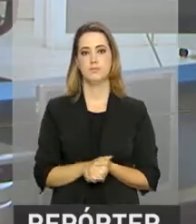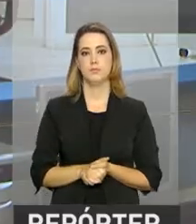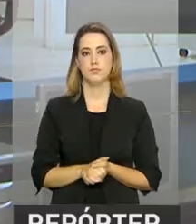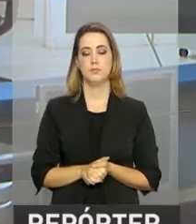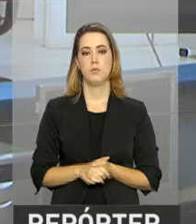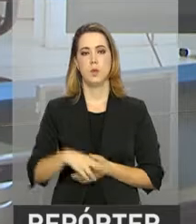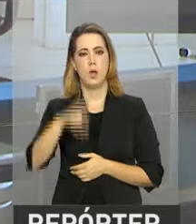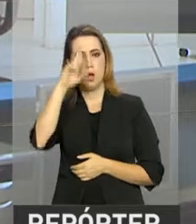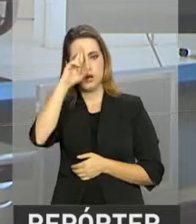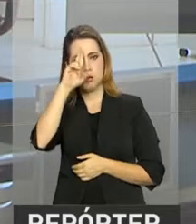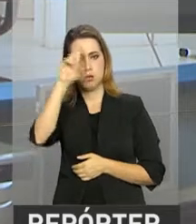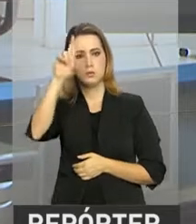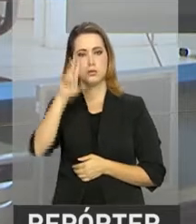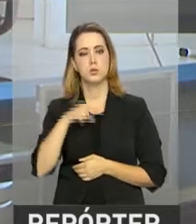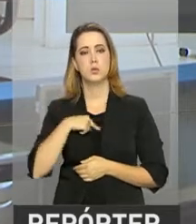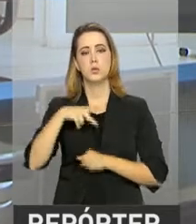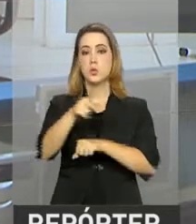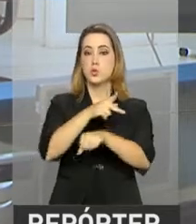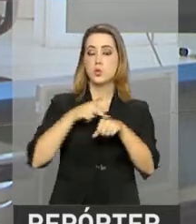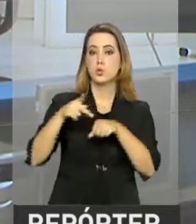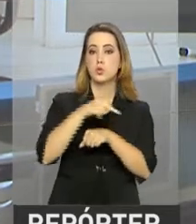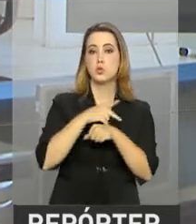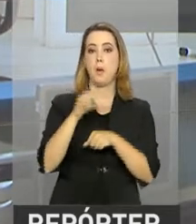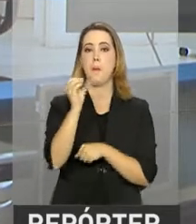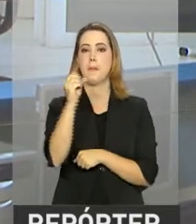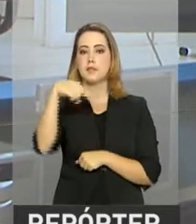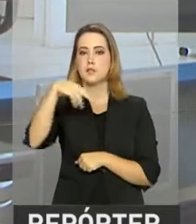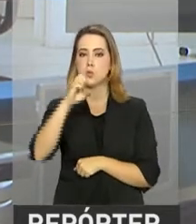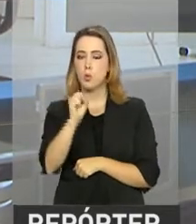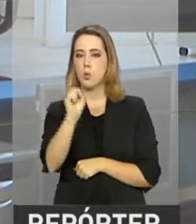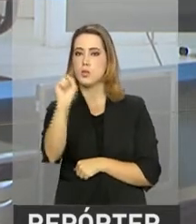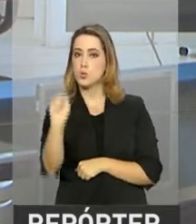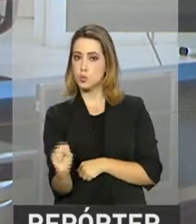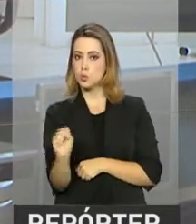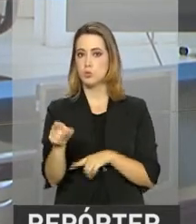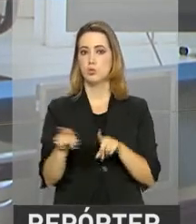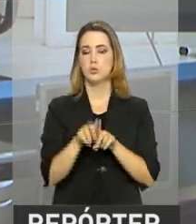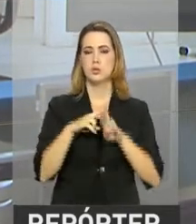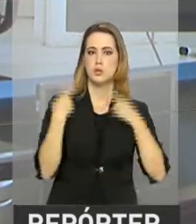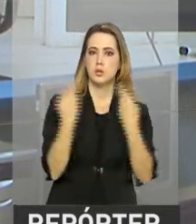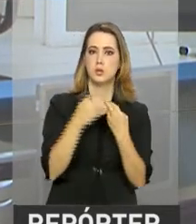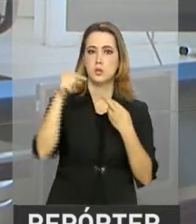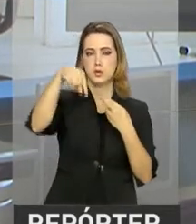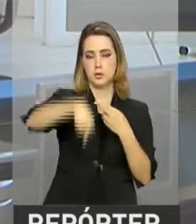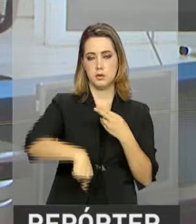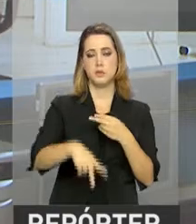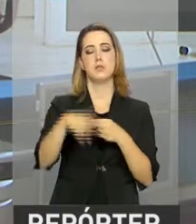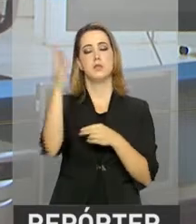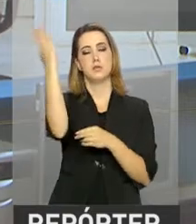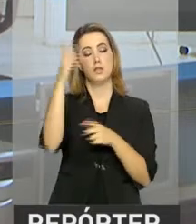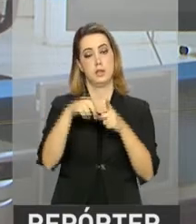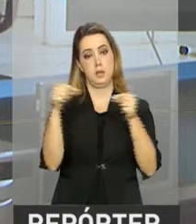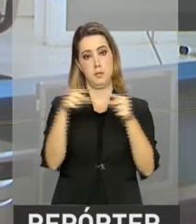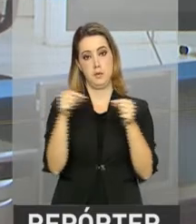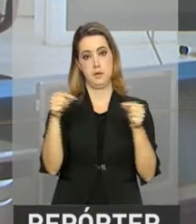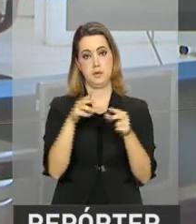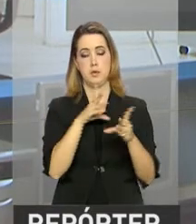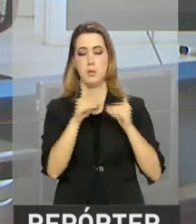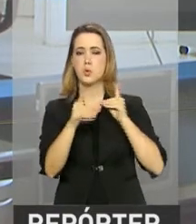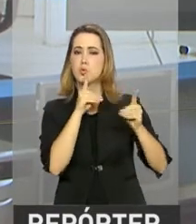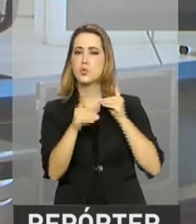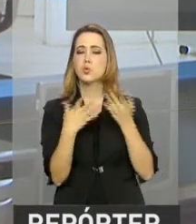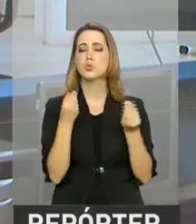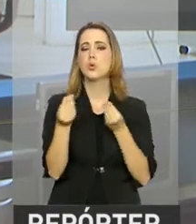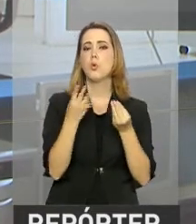autoridades de países do cone sul se reúnem aqui em brasília para discutir a segurança nas fronteiras o encontro na sede do ministério das